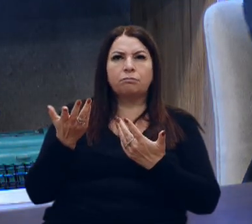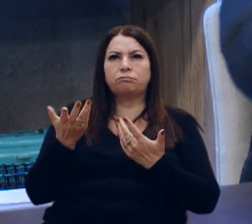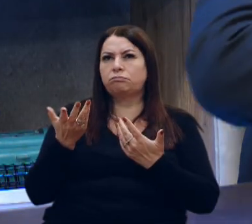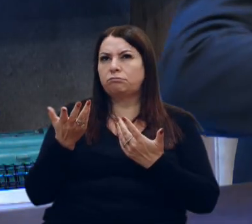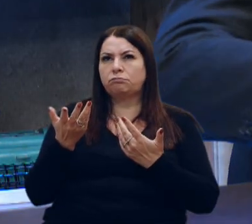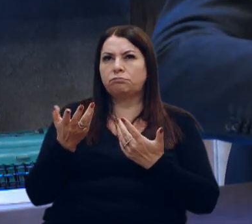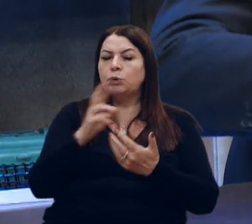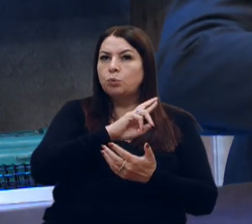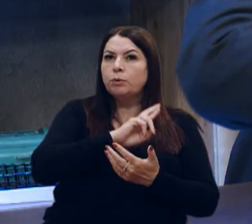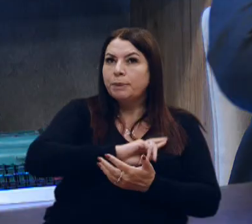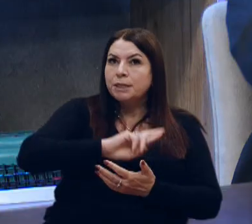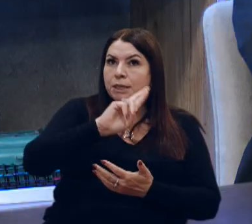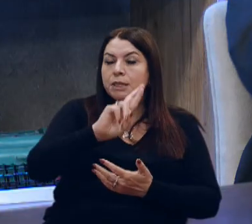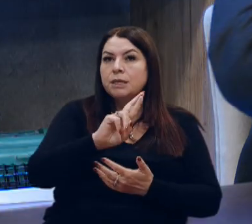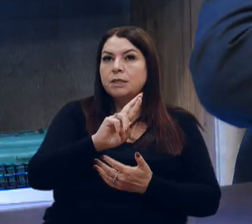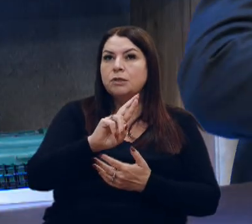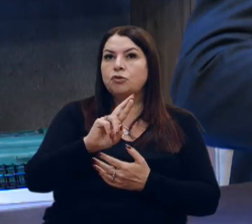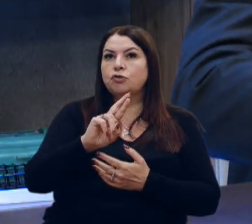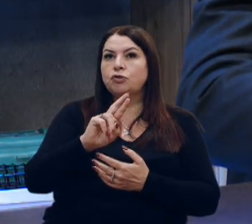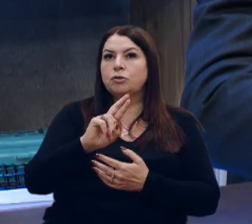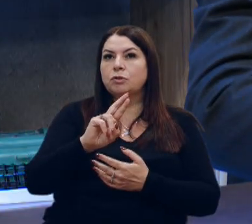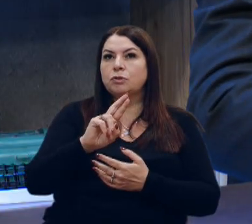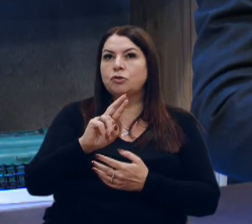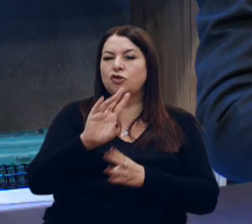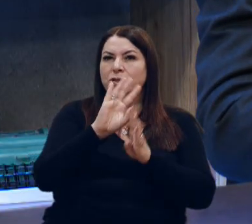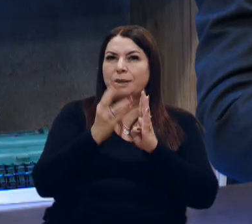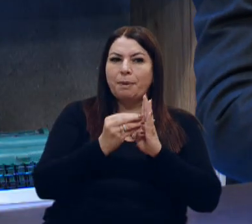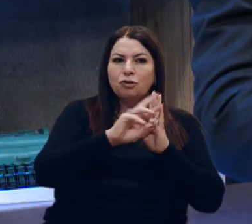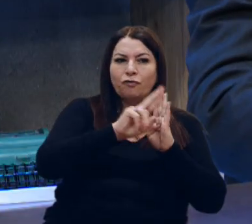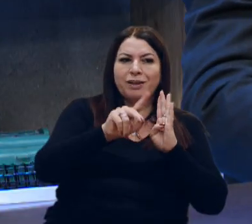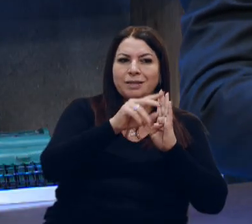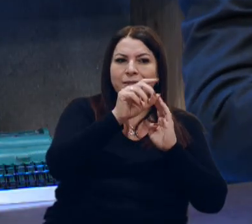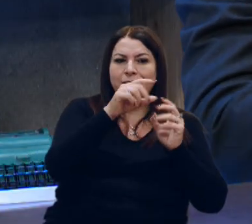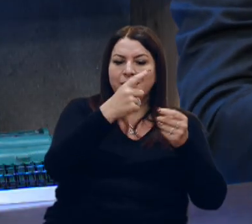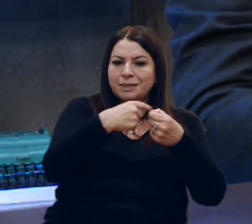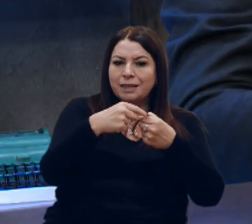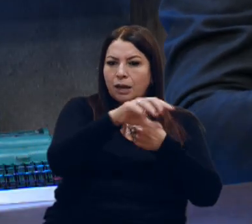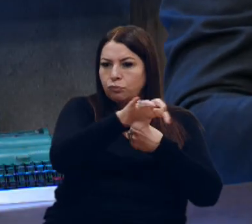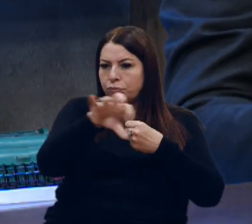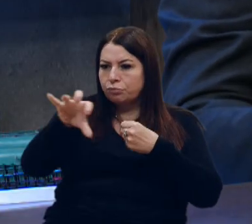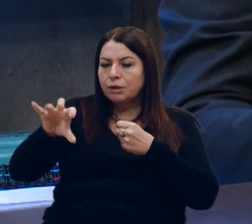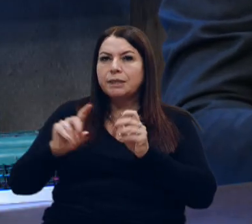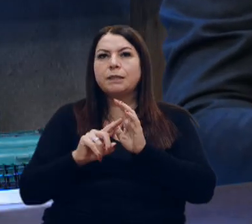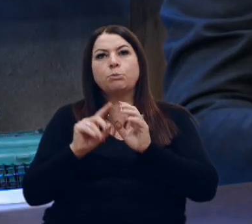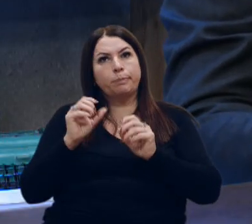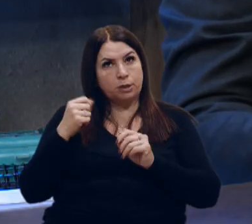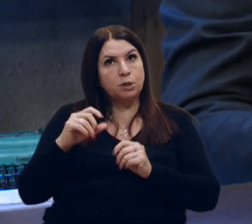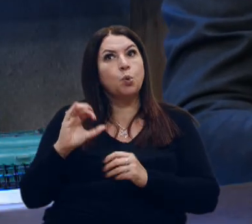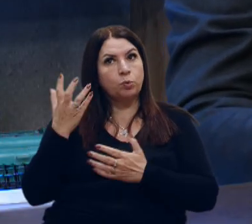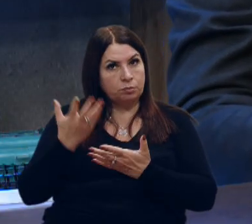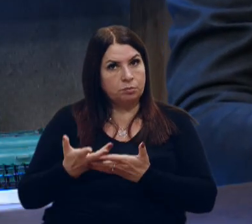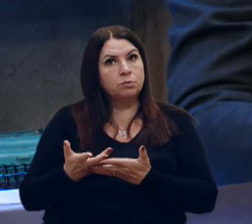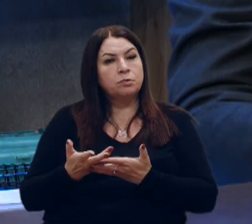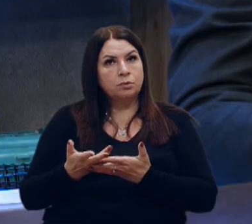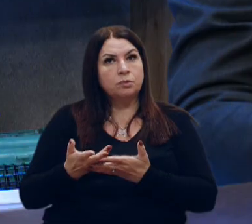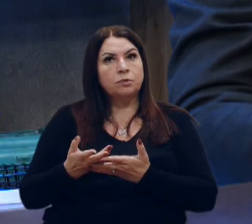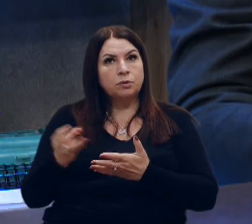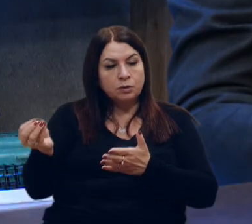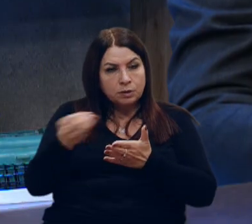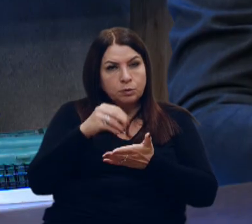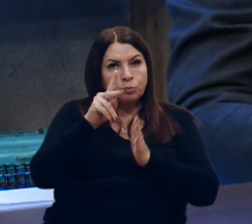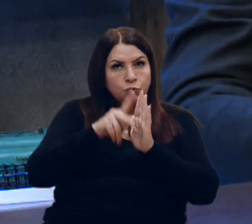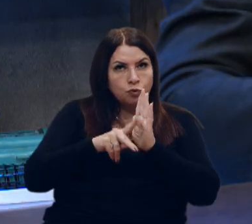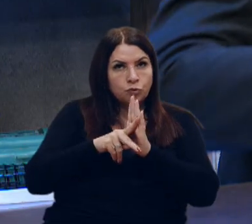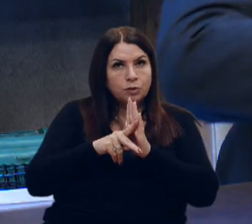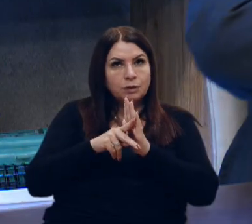com representantes de SAMAIs de diversas cidades com esse receio, e deve acontecer o envio desse projeto para a